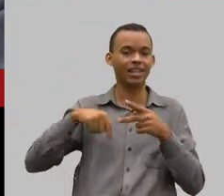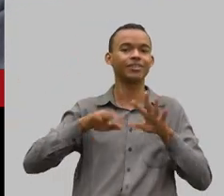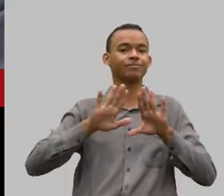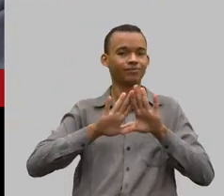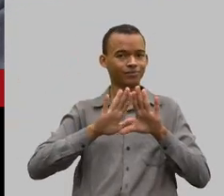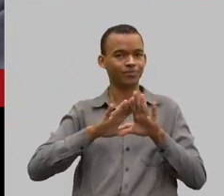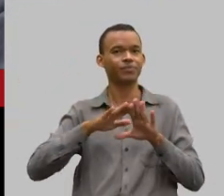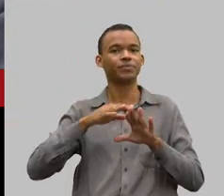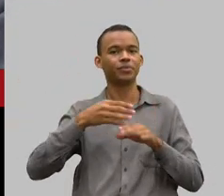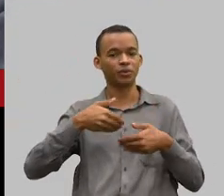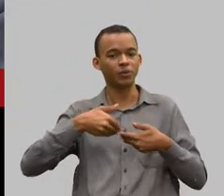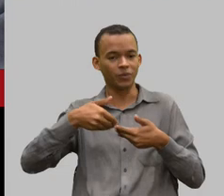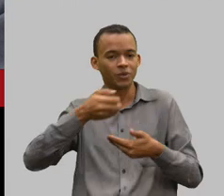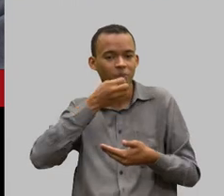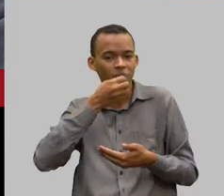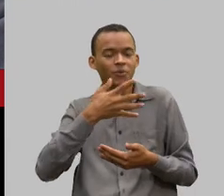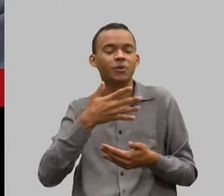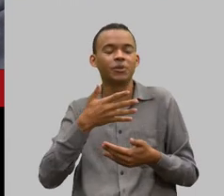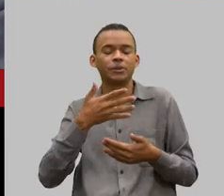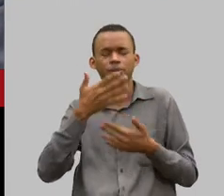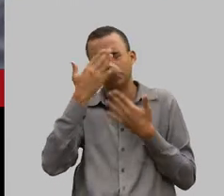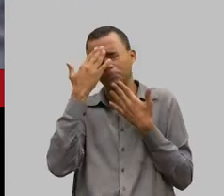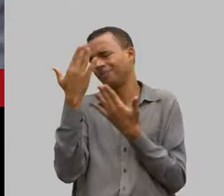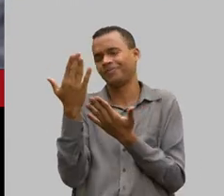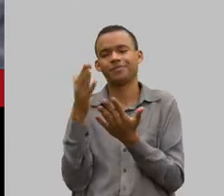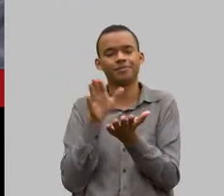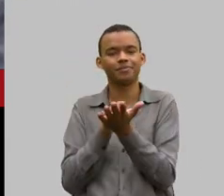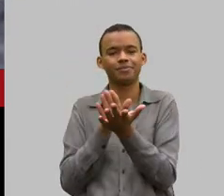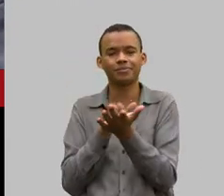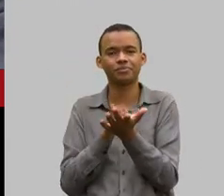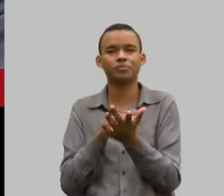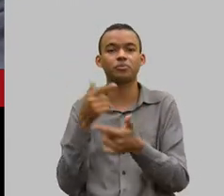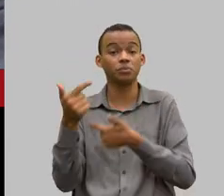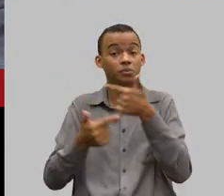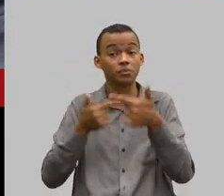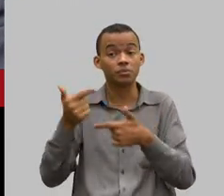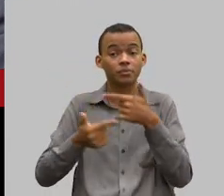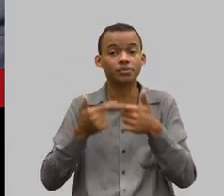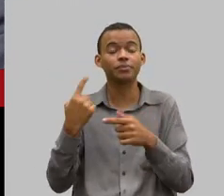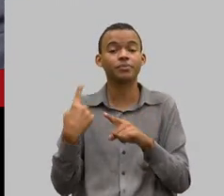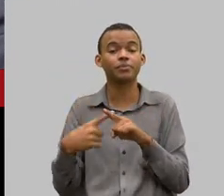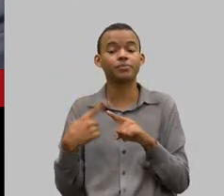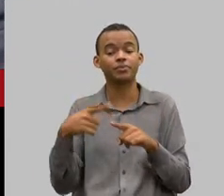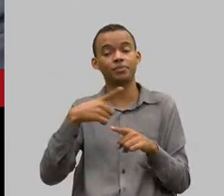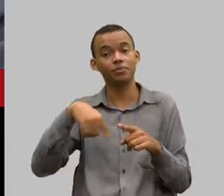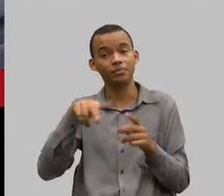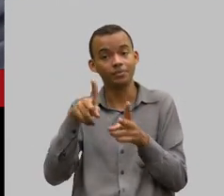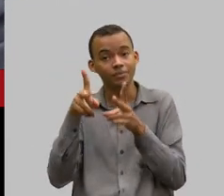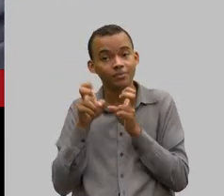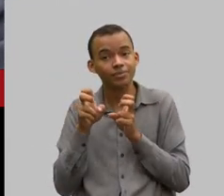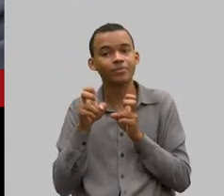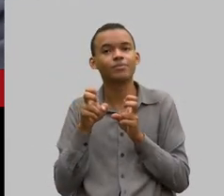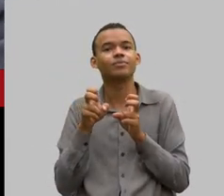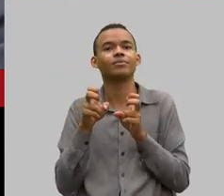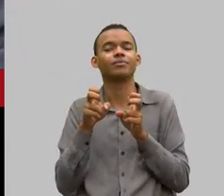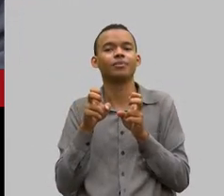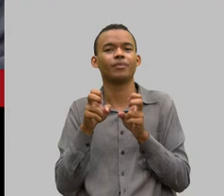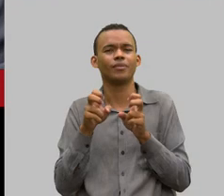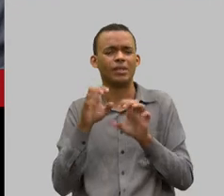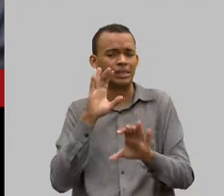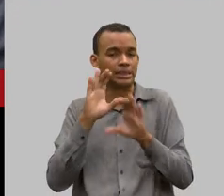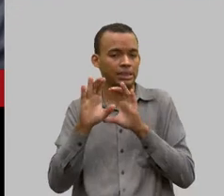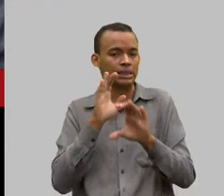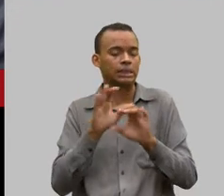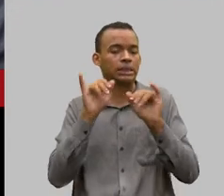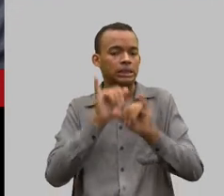boas-vindas Então parabéns pelo seu trabalho nós percebemos que mesmo com essa tecnicidade da divulgação do trabalho das